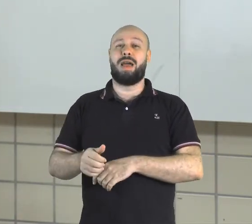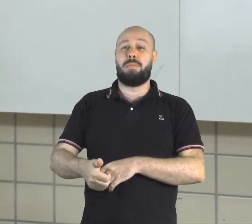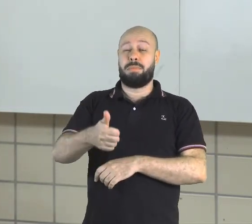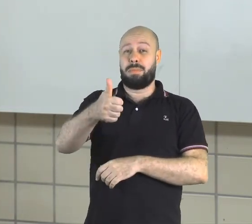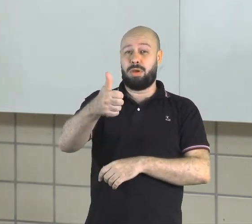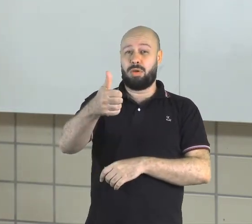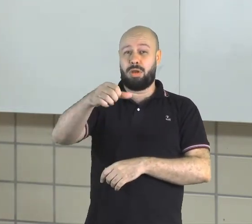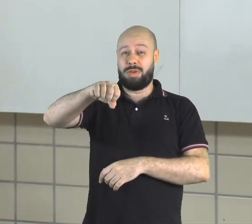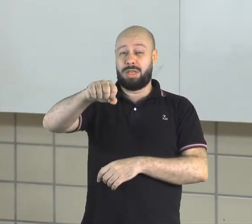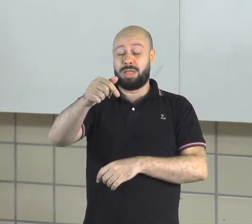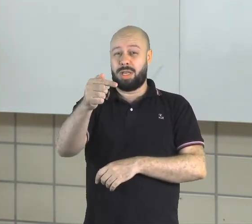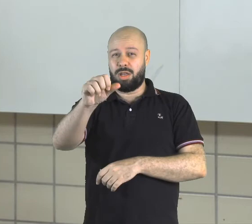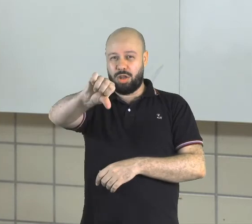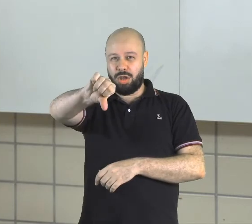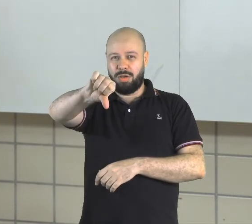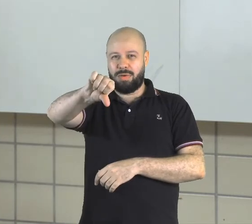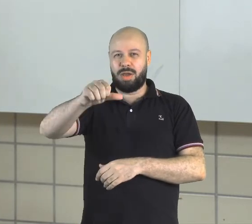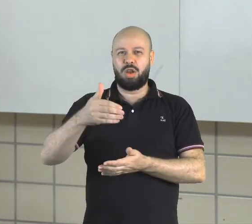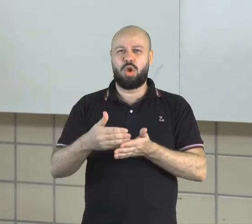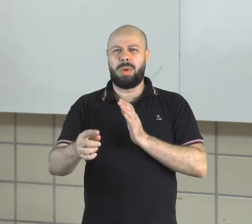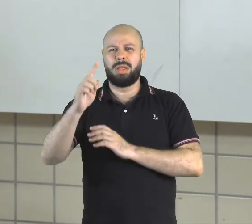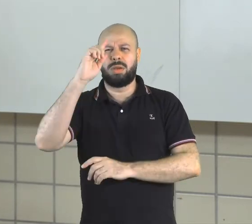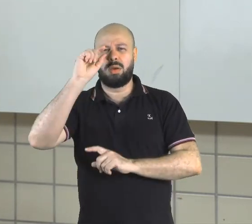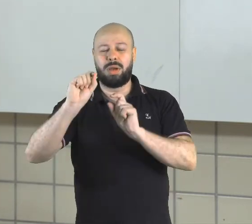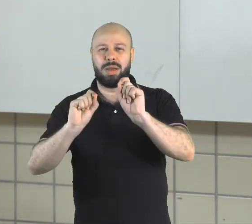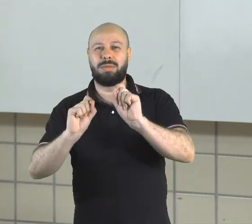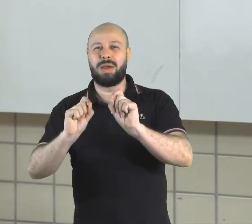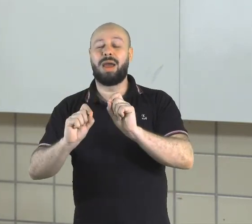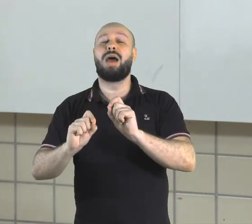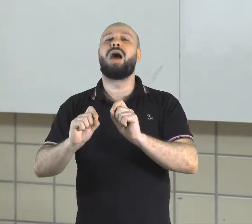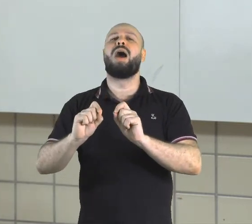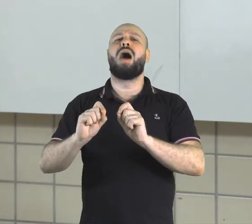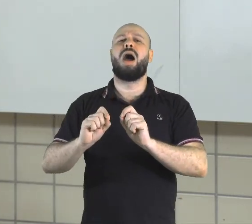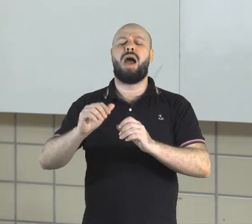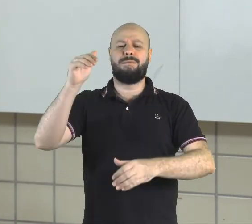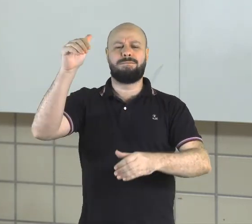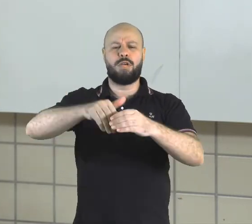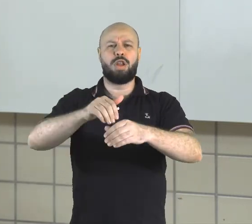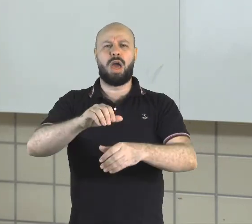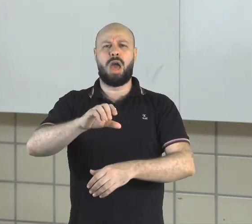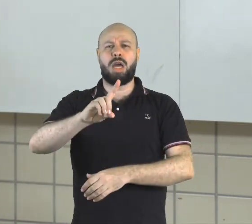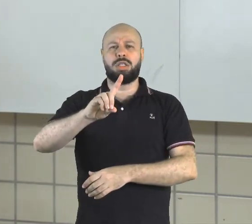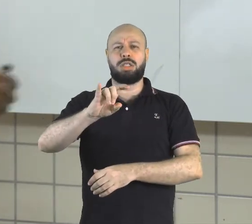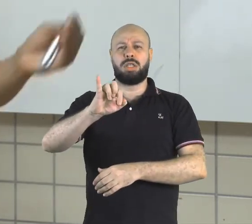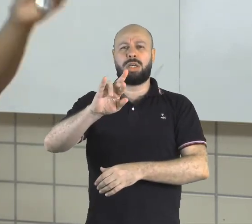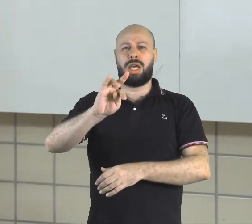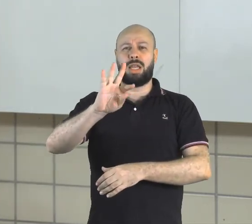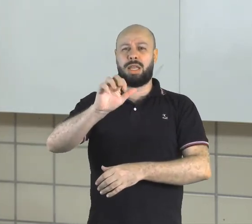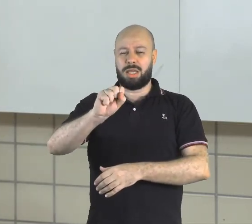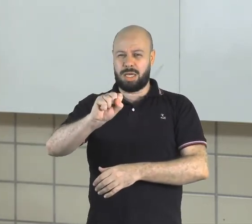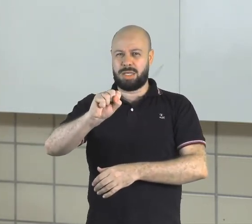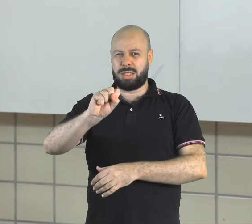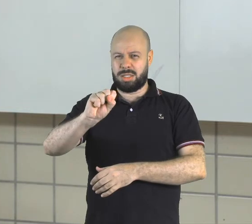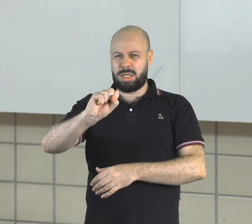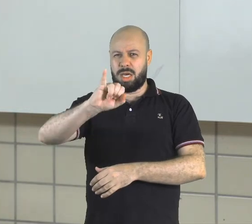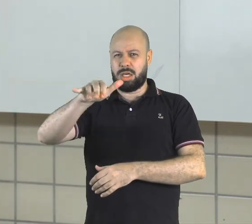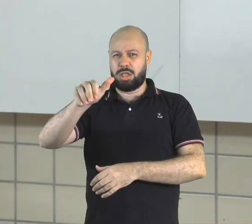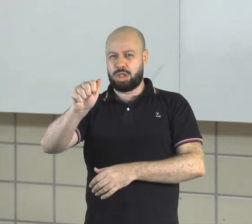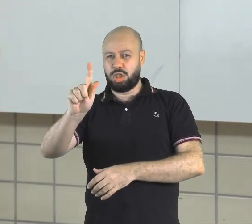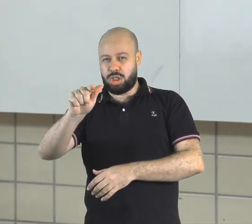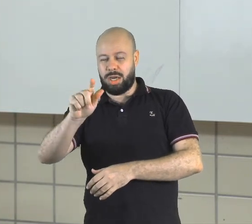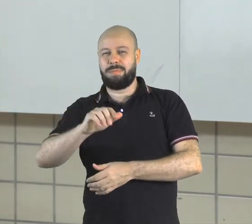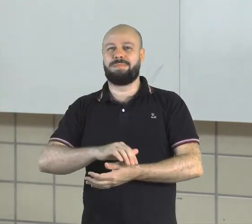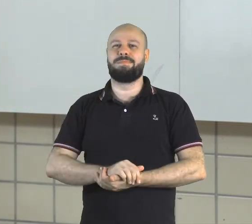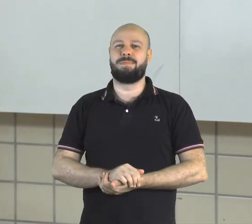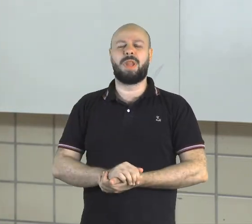1979, inicia-se a ideia das diretas já. O povo quer novas eleições, o povo quer